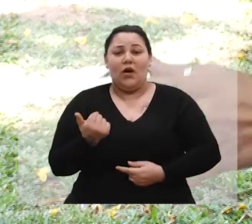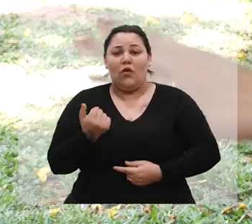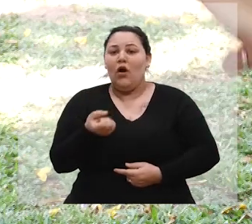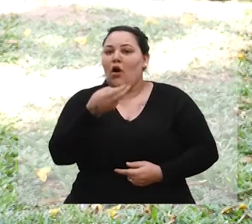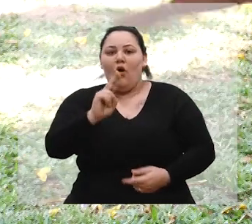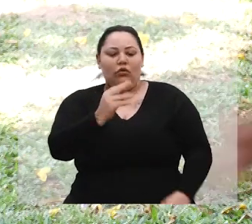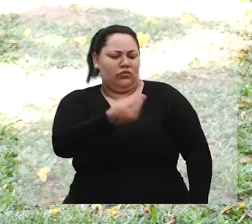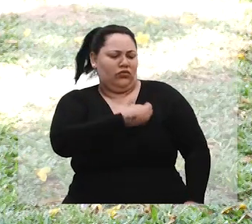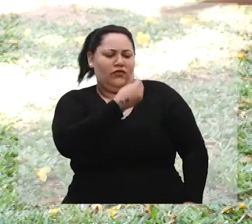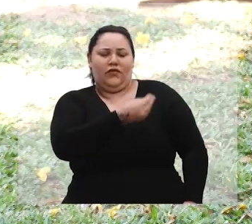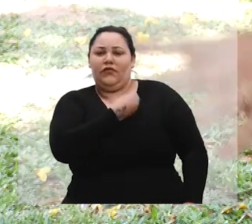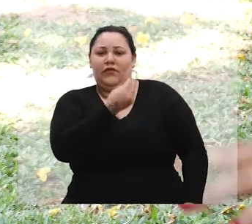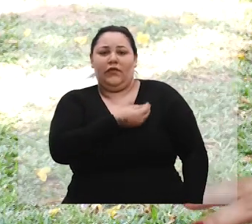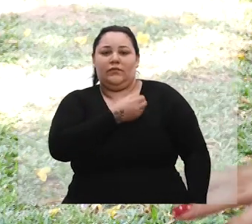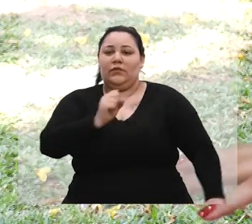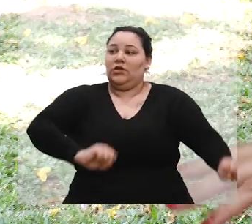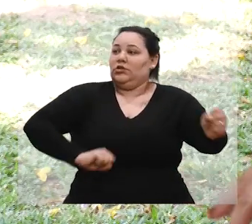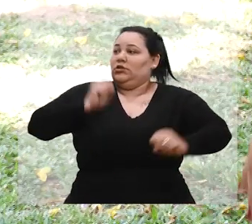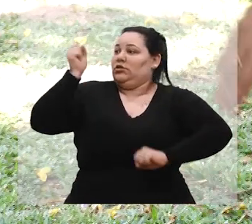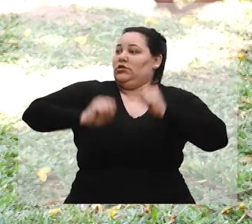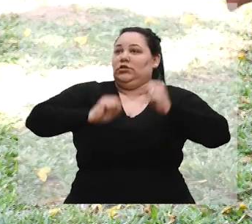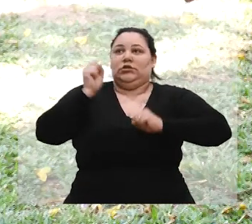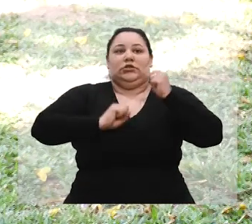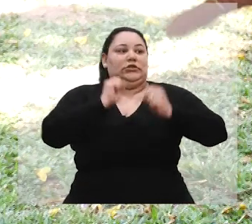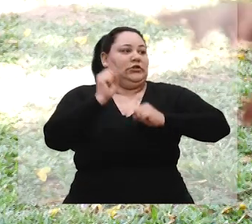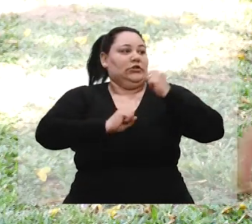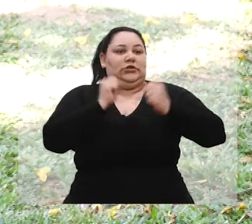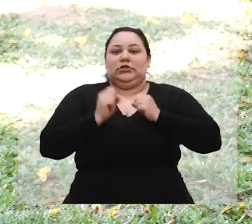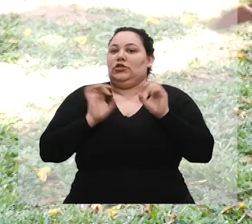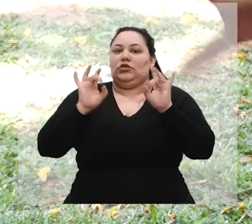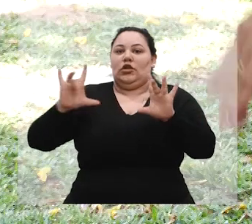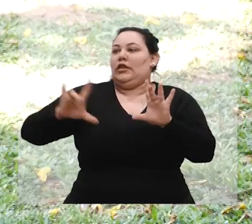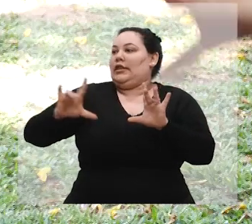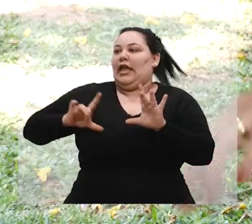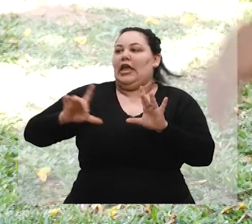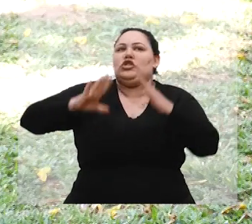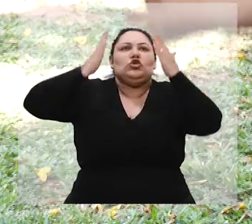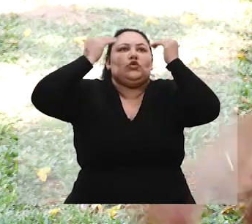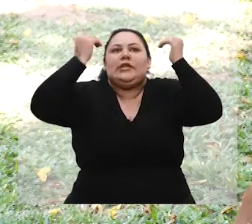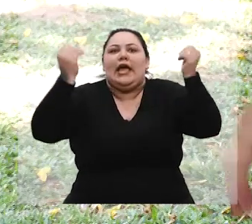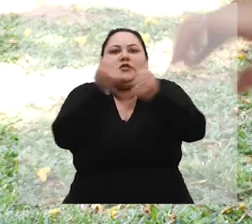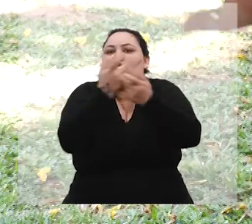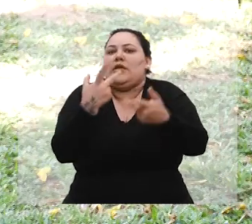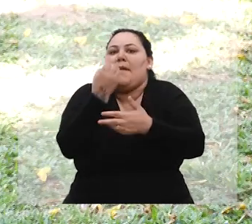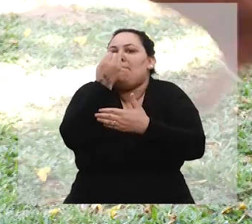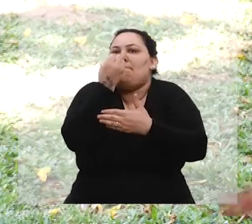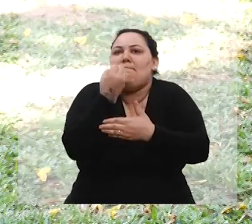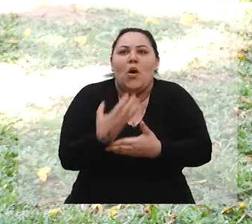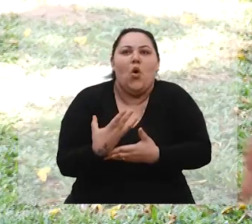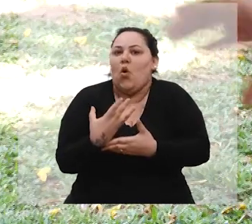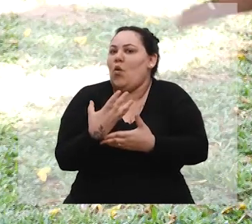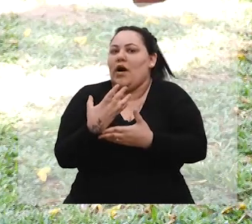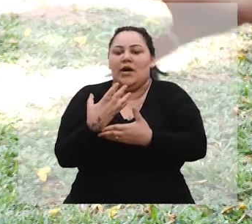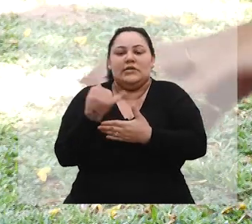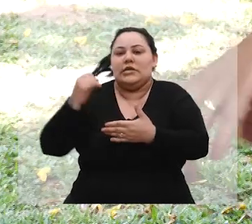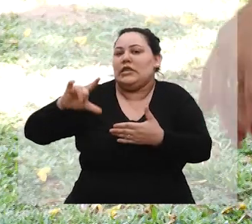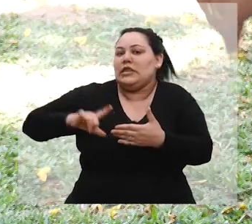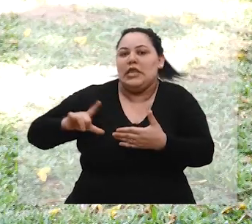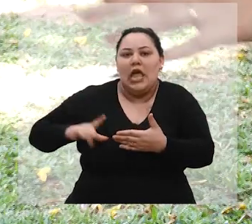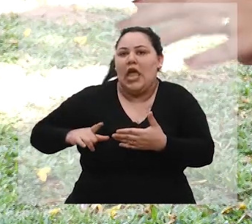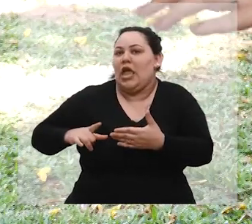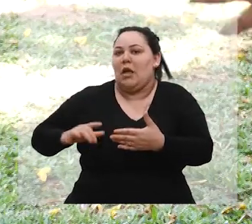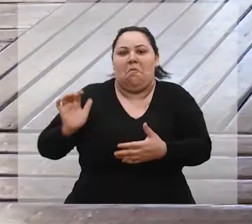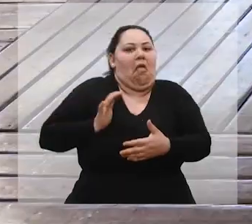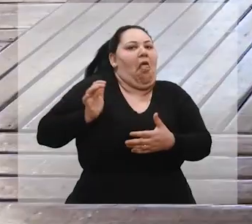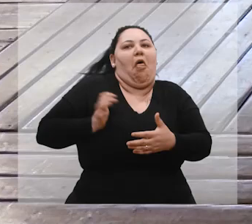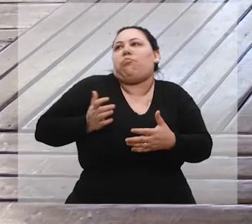você vive uma vida eufórica, onde só existe completude, sucesso, arrasou, divô, né?